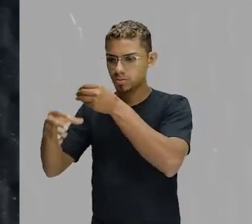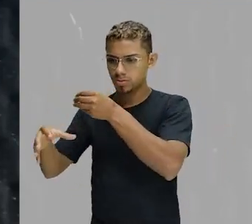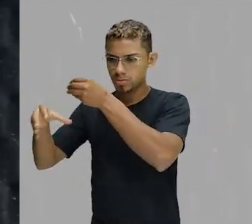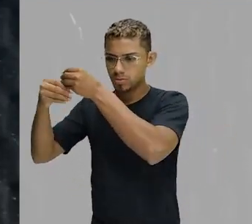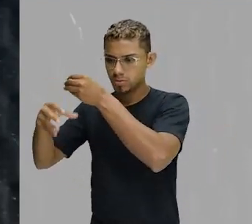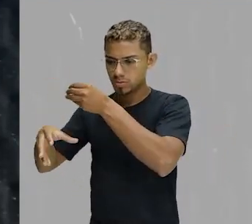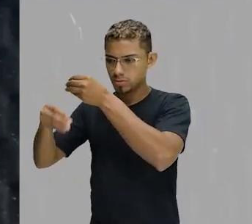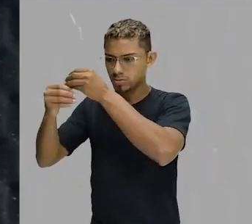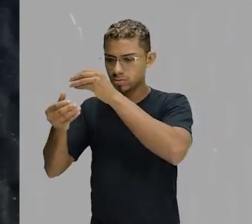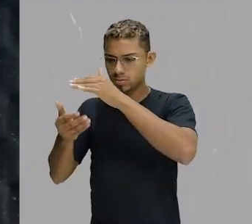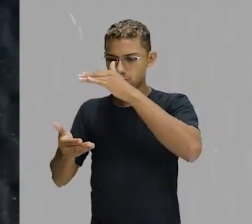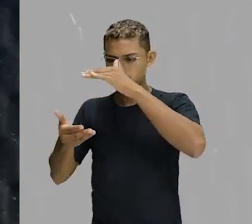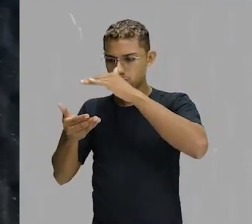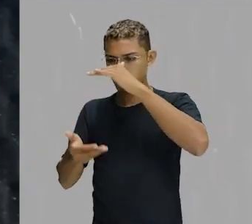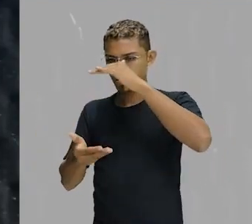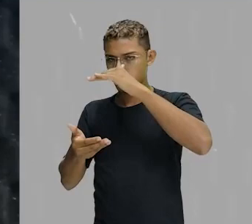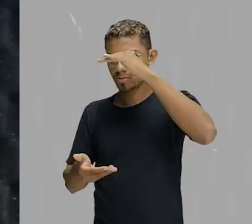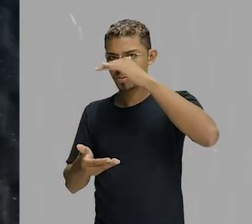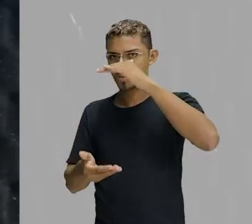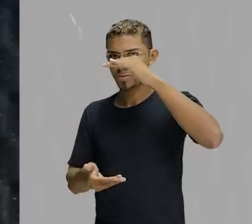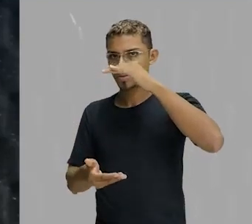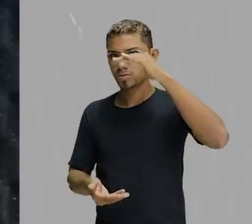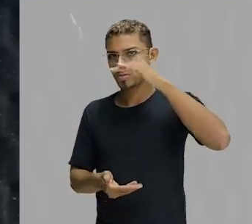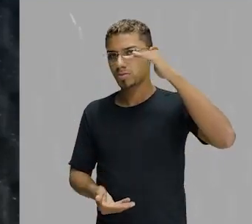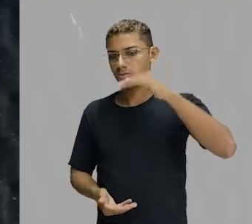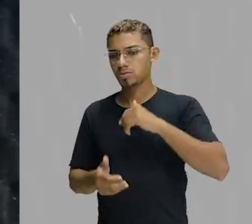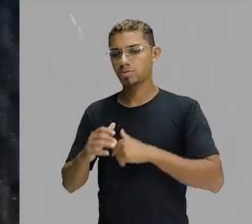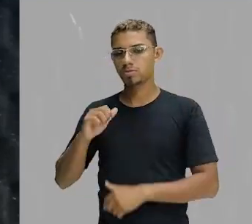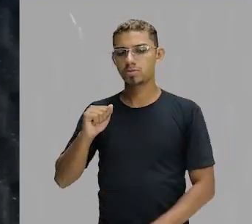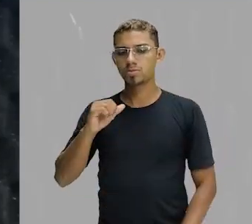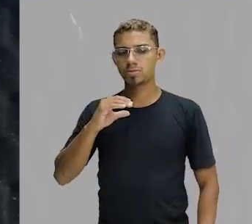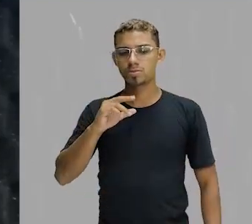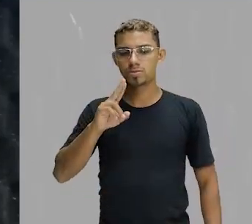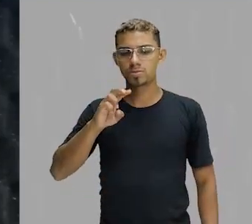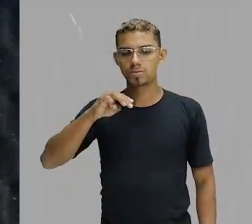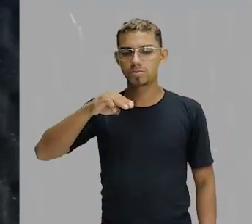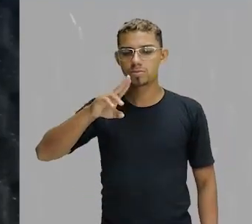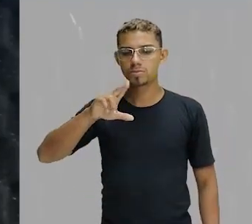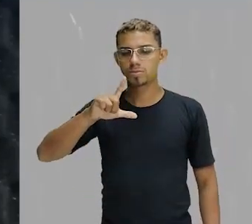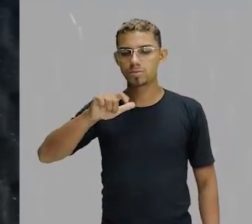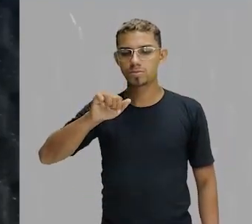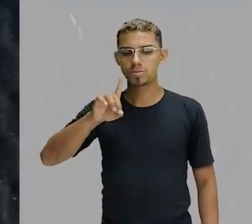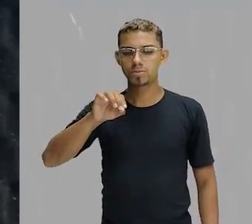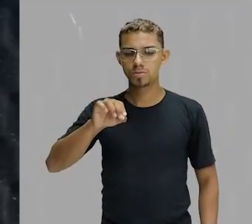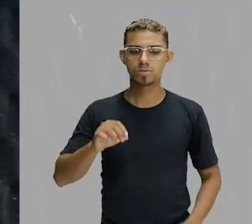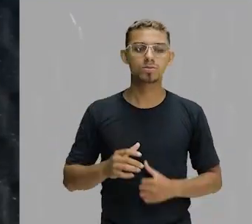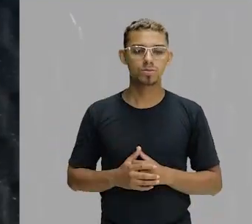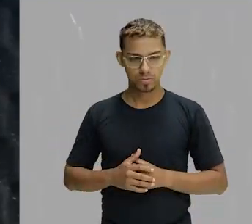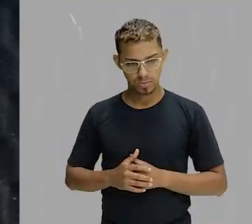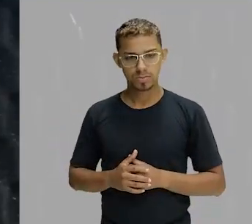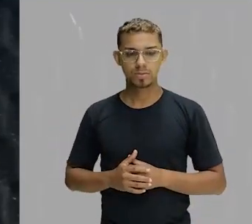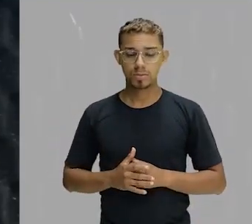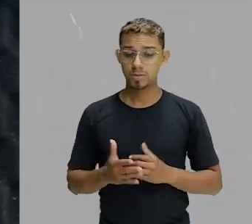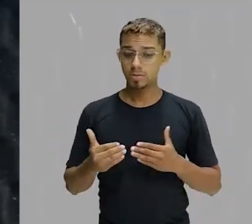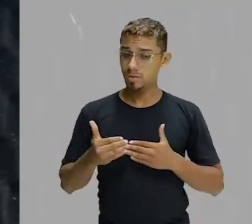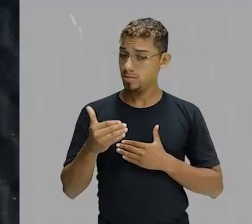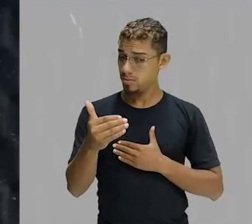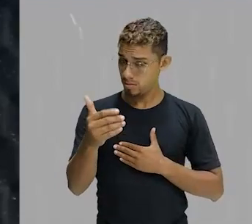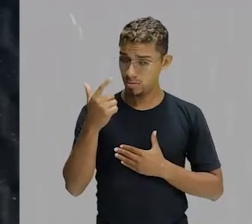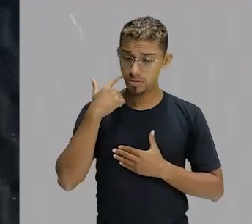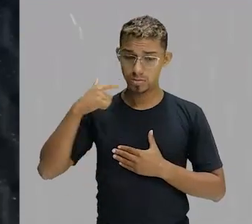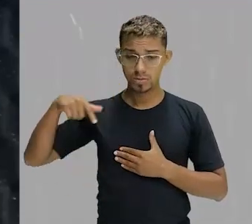tempo, lembra sempre dessa palavrinha, é acumulado. Belezinha? Bom, a partir disso